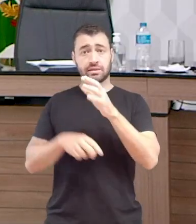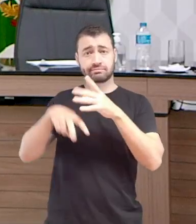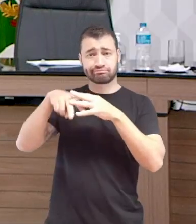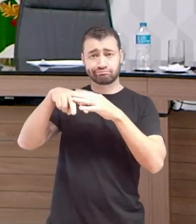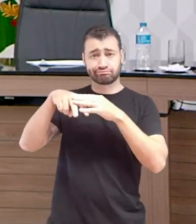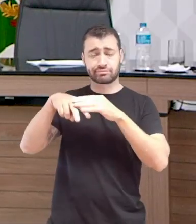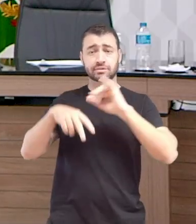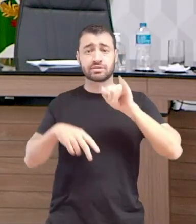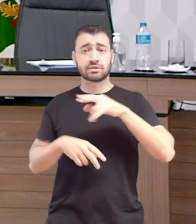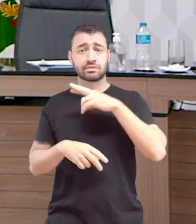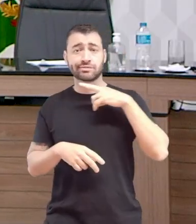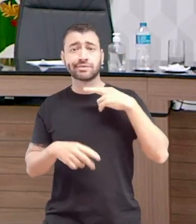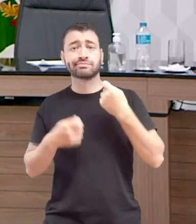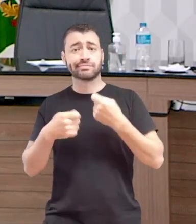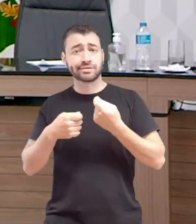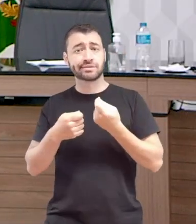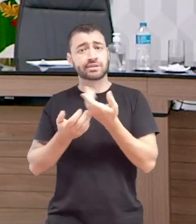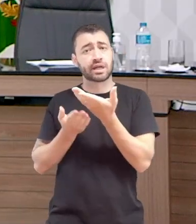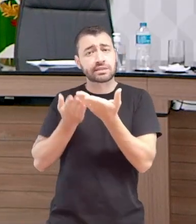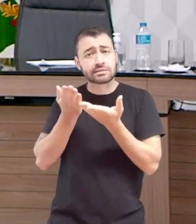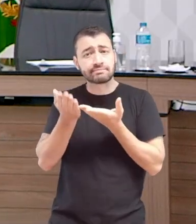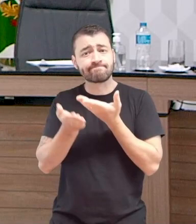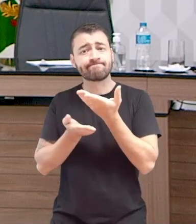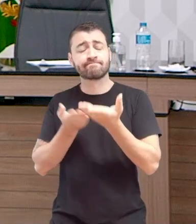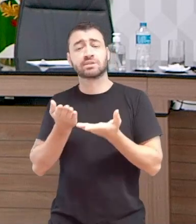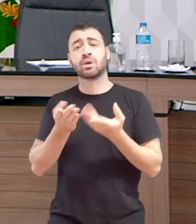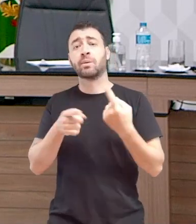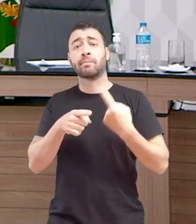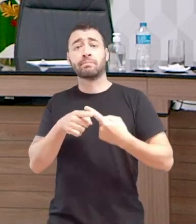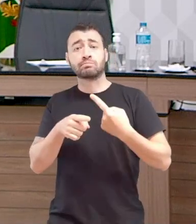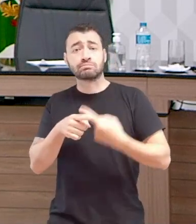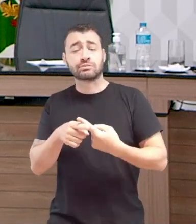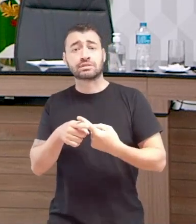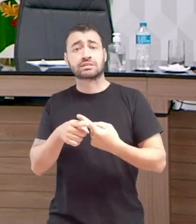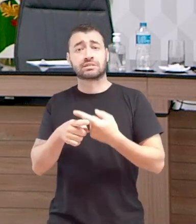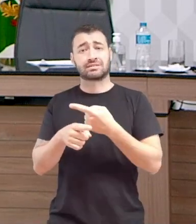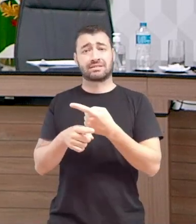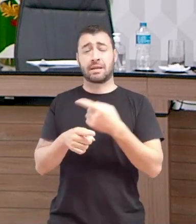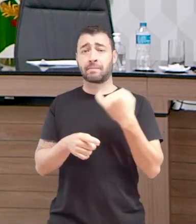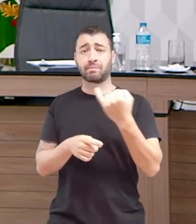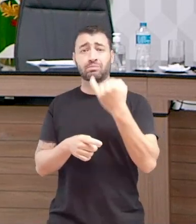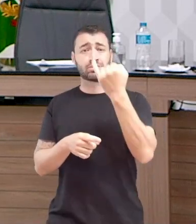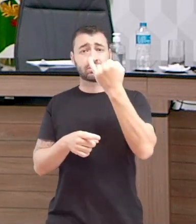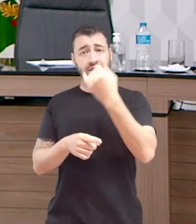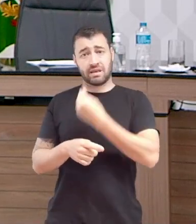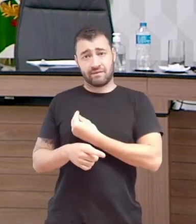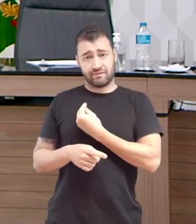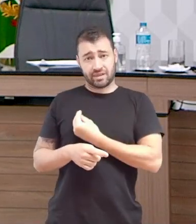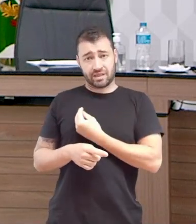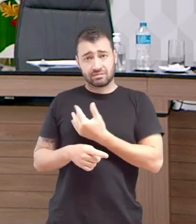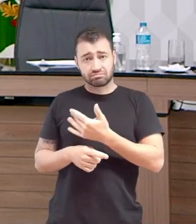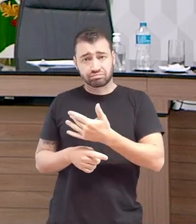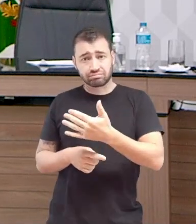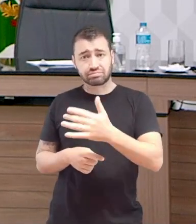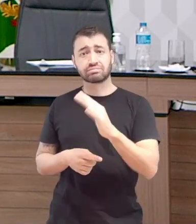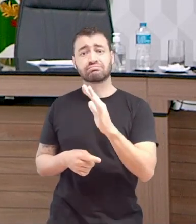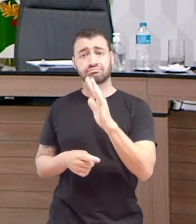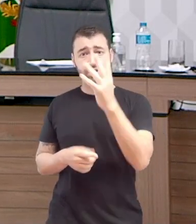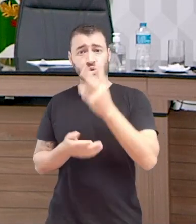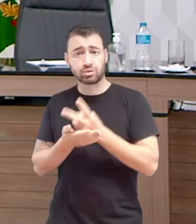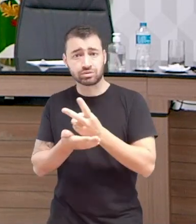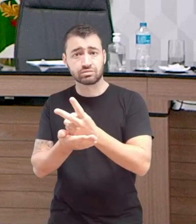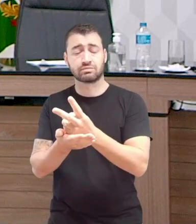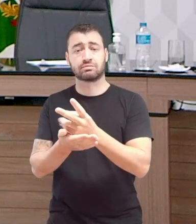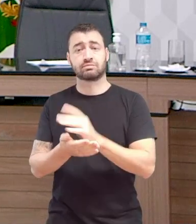10 pacientes em Jaraguá do Sul que precisam desse atendimento e precisam dele para continuar até mesmo